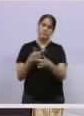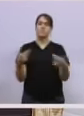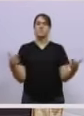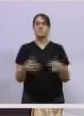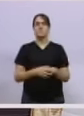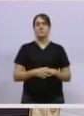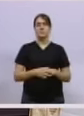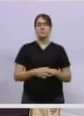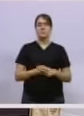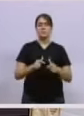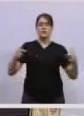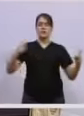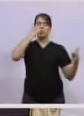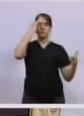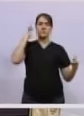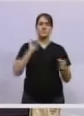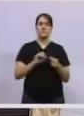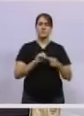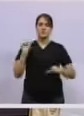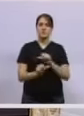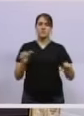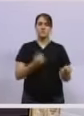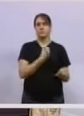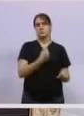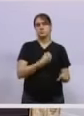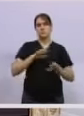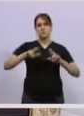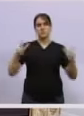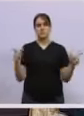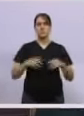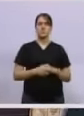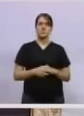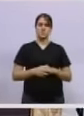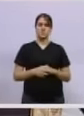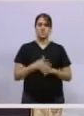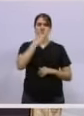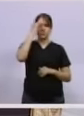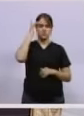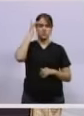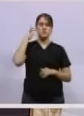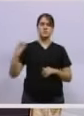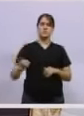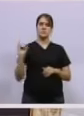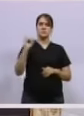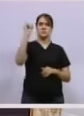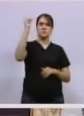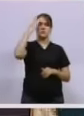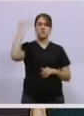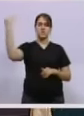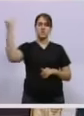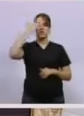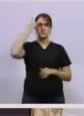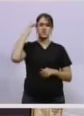A maioria das pessoas que fizeram diferença da vida, a maioria das pessoas que entraram na história, foram